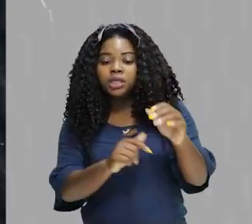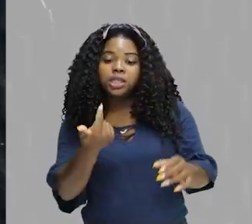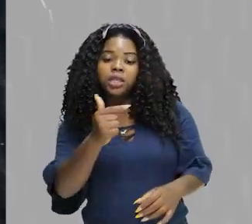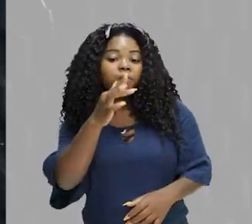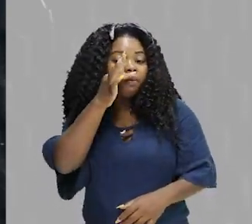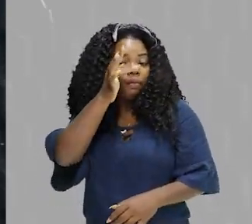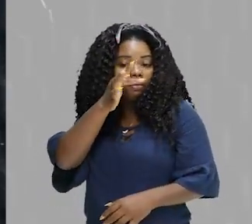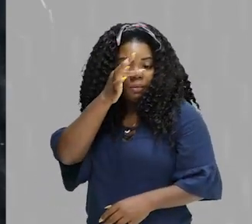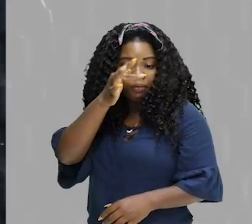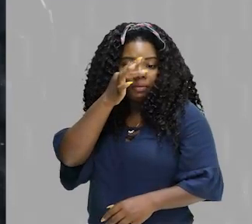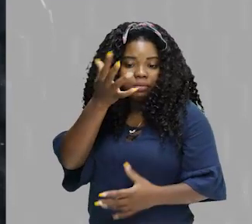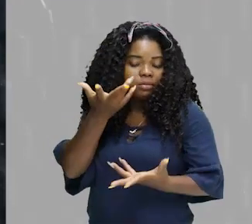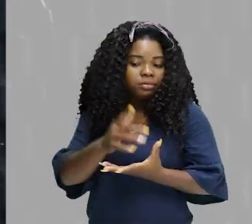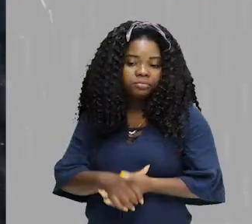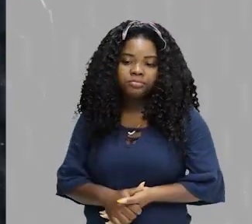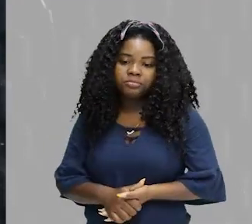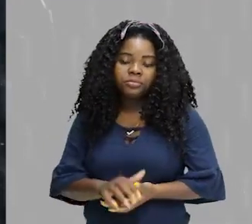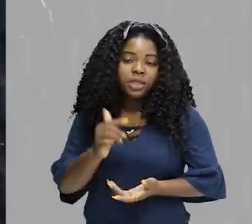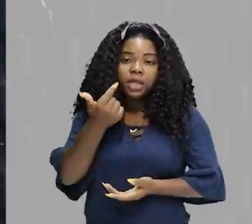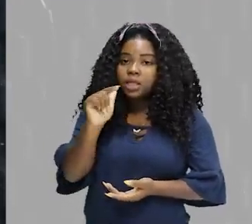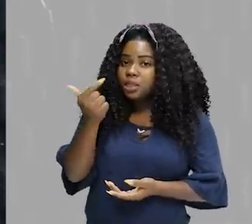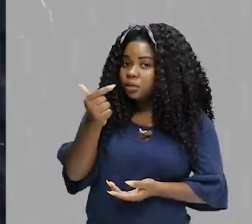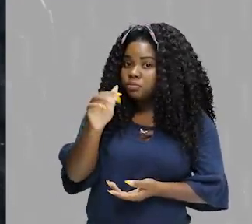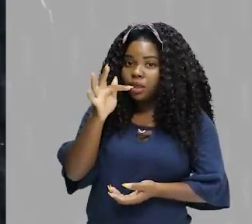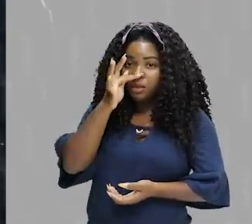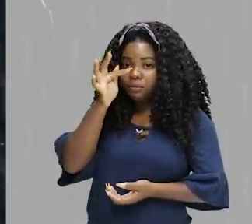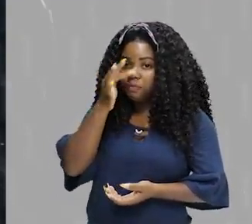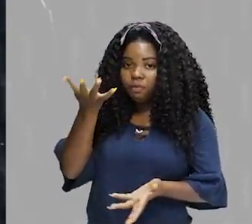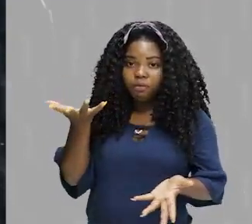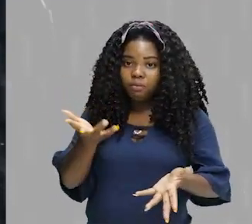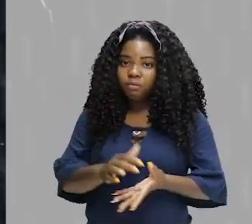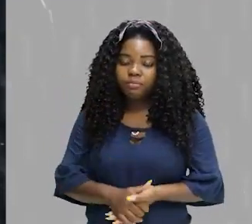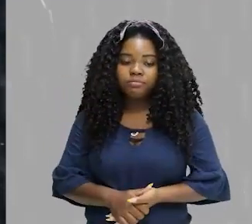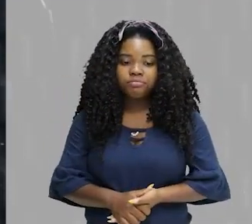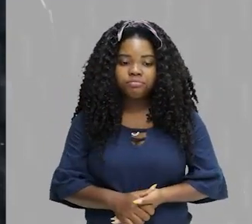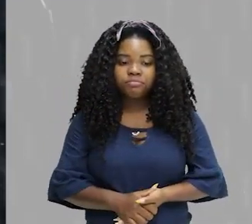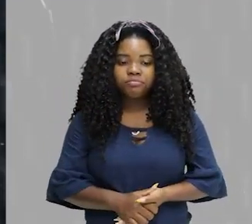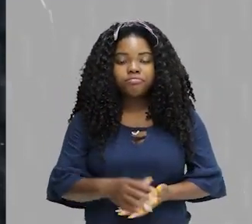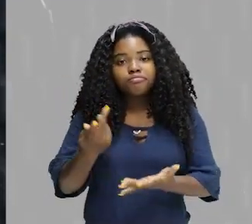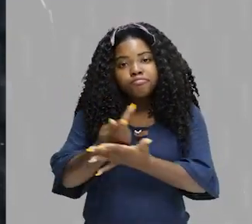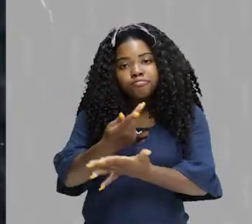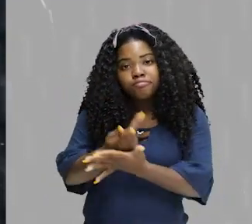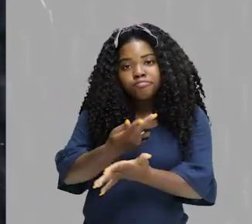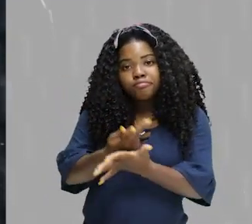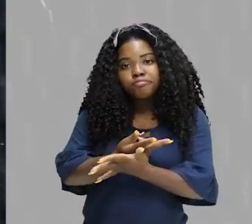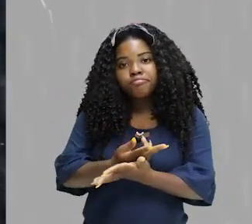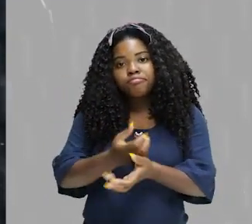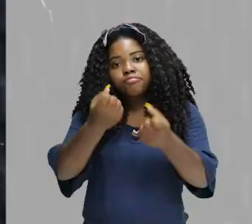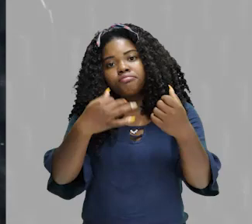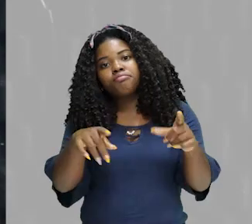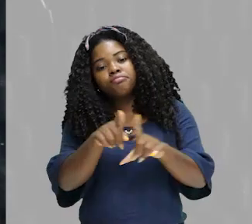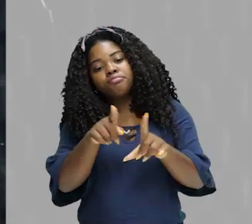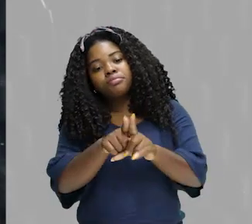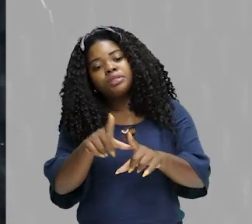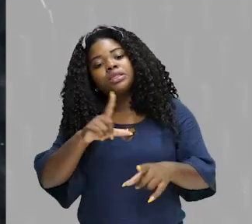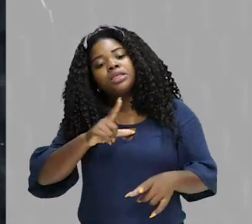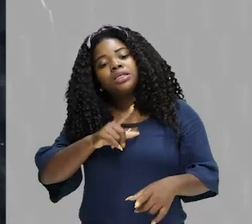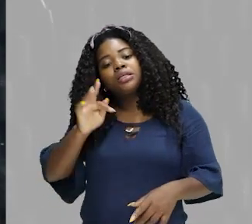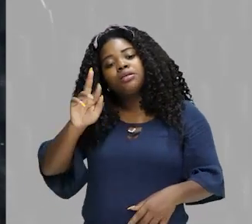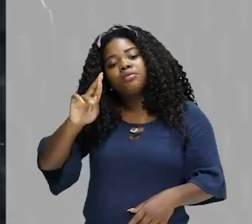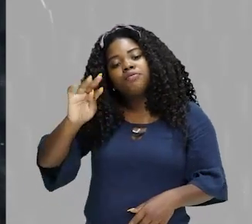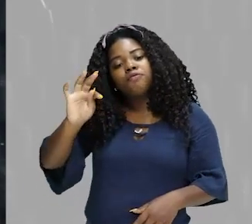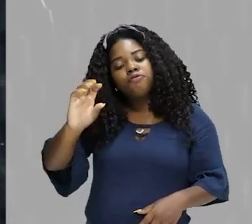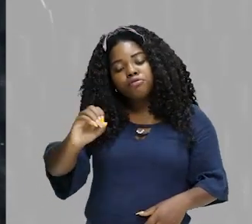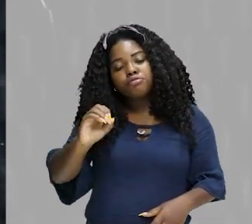flores, nas gimnospermas não tem a presença de flores, ok? E está falando também que tem fruto aqui, ó. Não